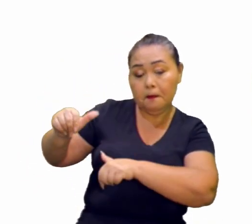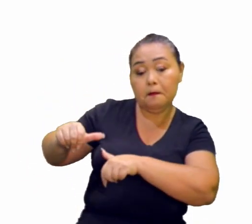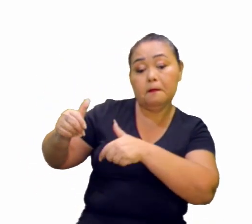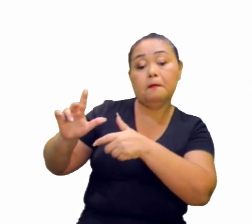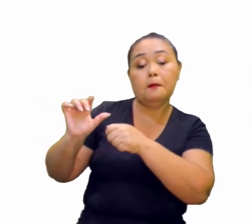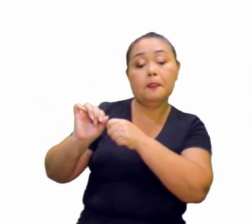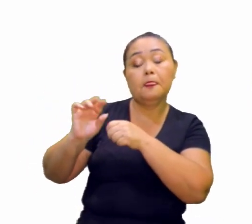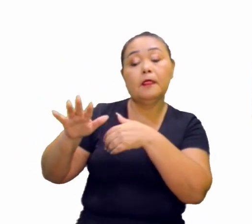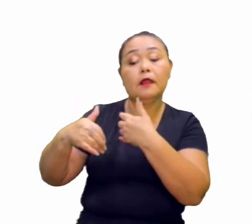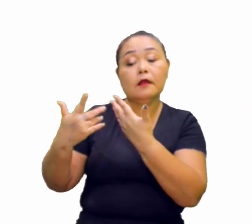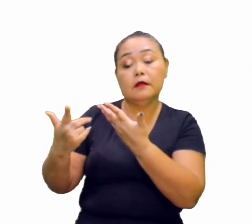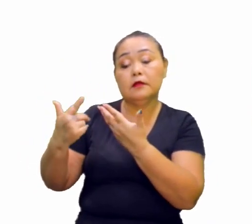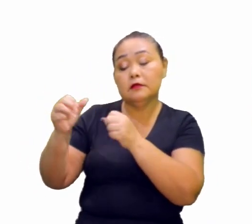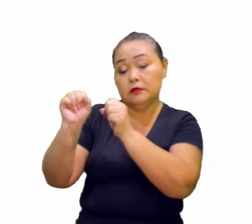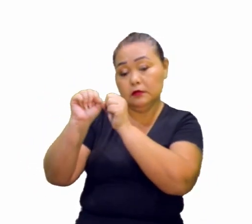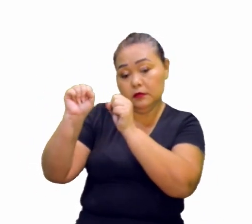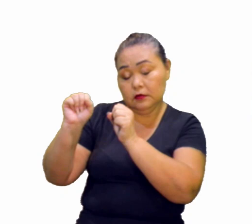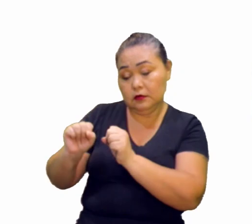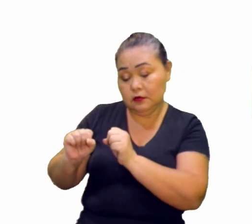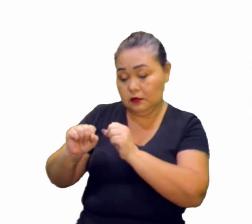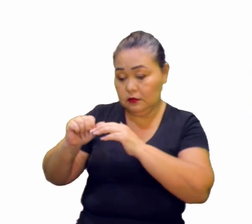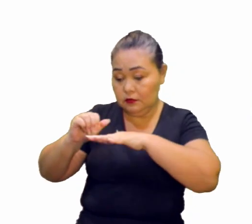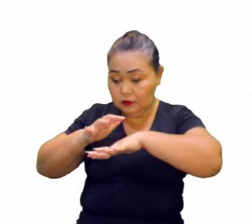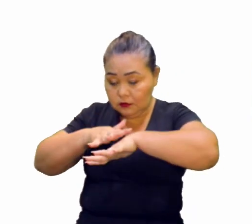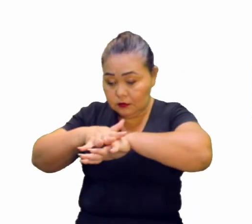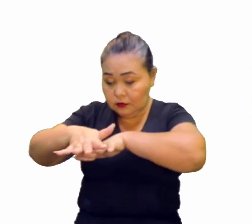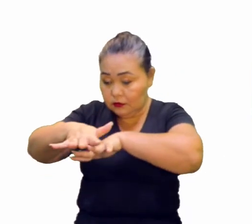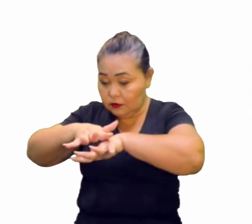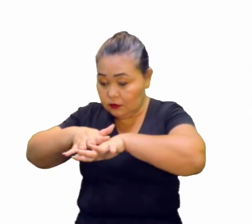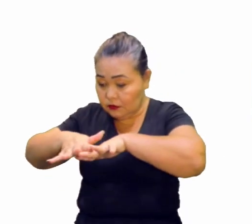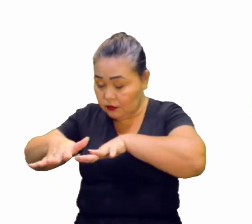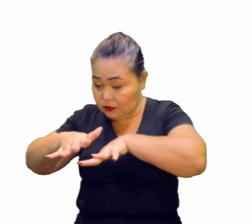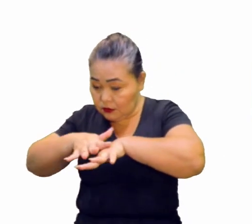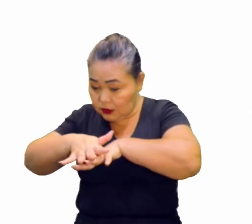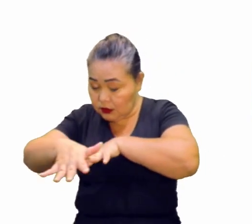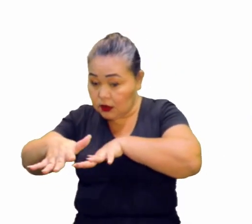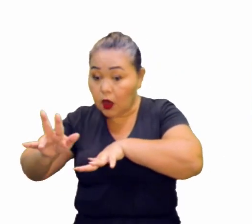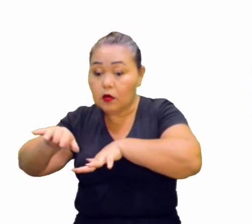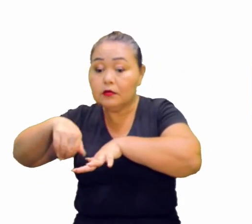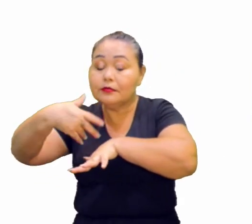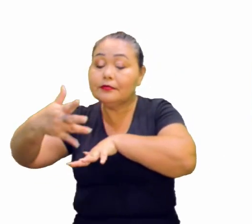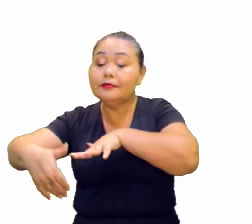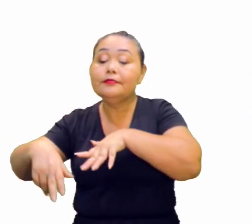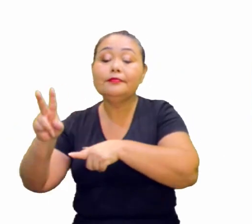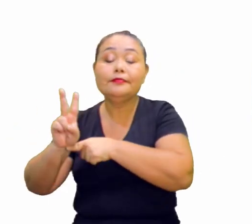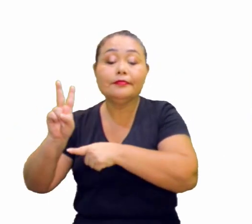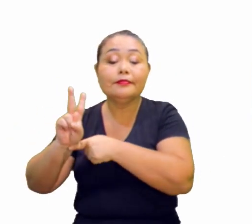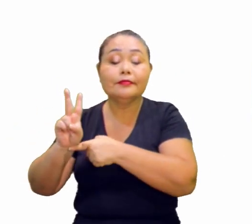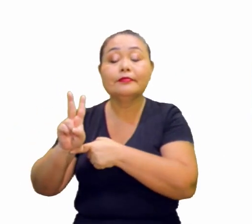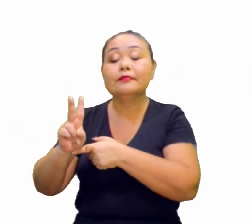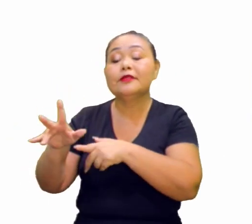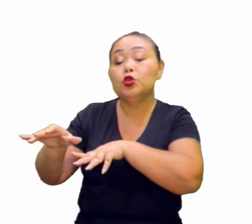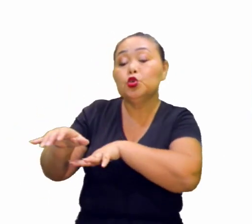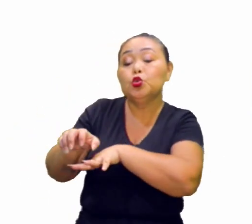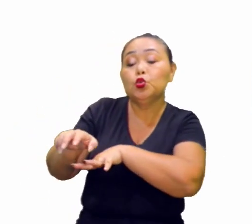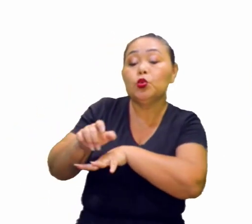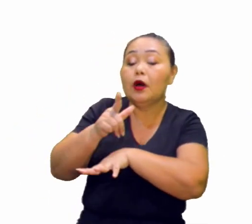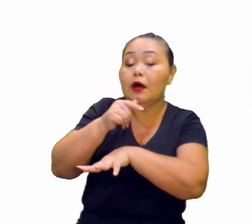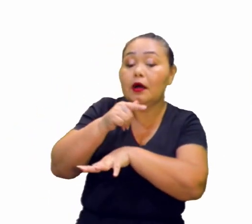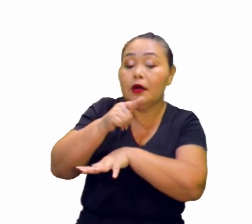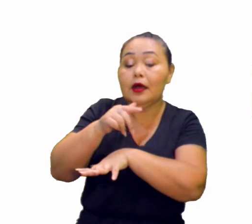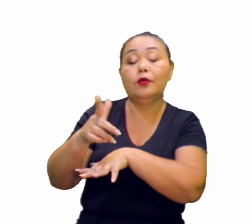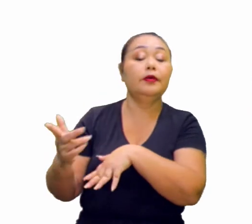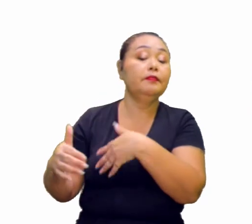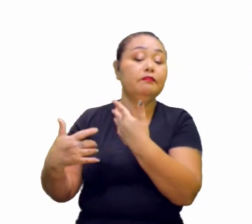meio dos seus sistemas vasculares, né, eles conseguem fazer esse processo de manutenção, da retenção, manutenção, umidade